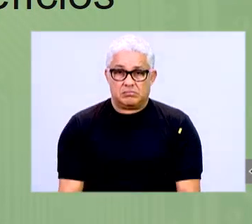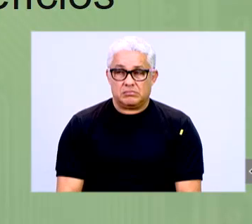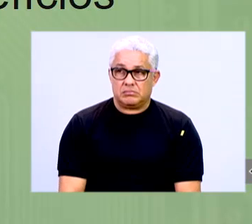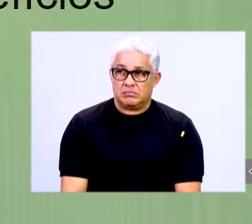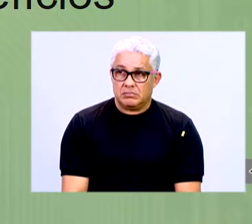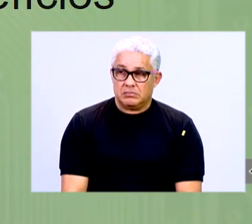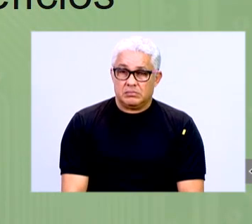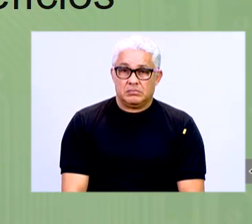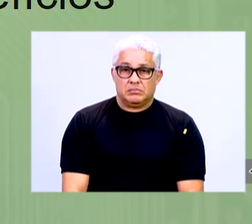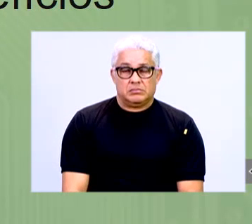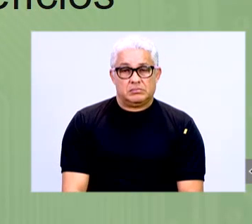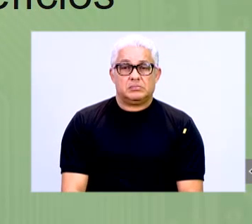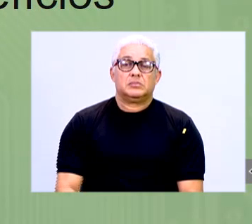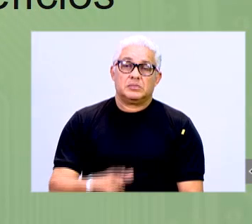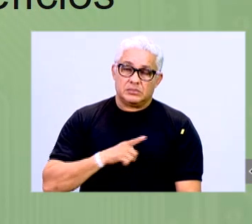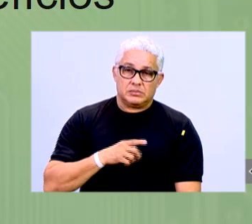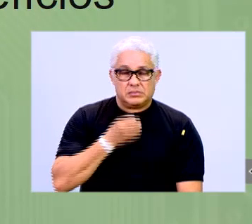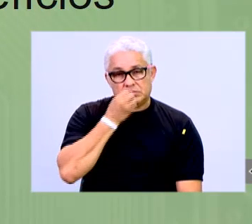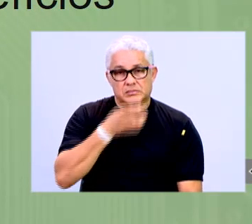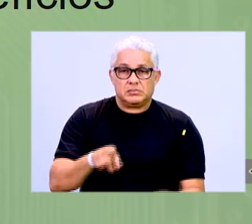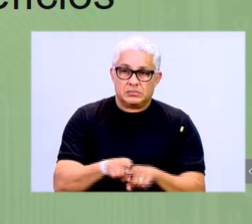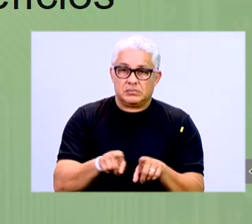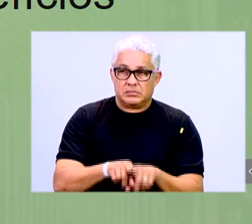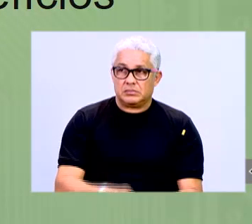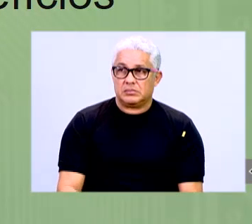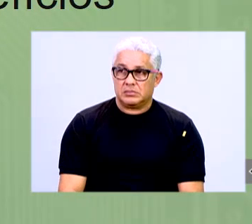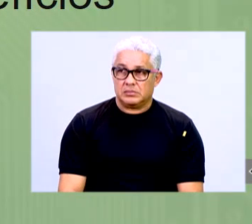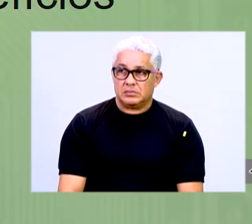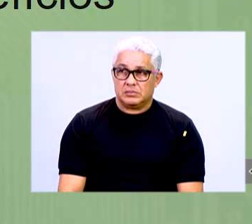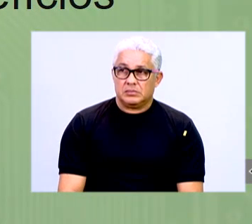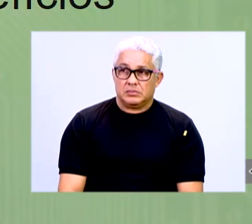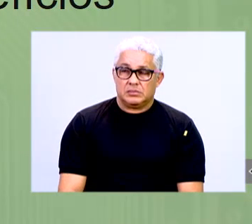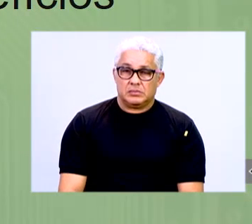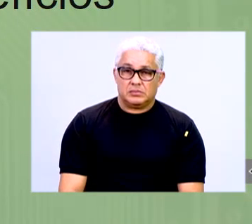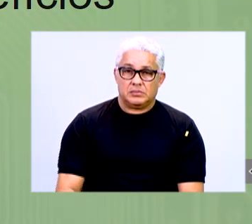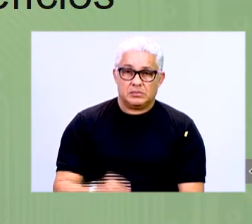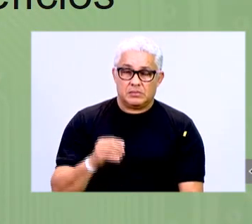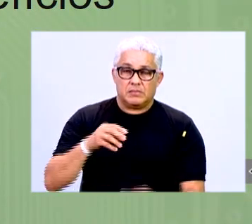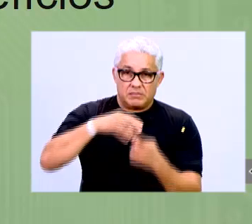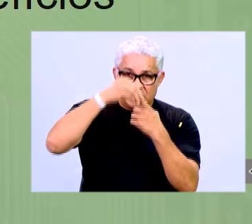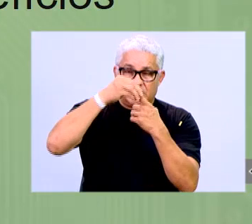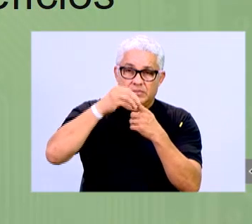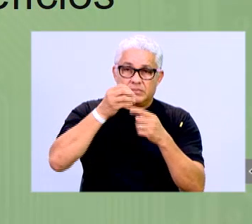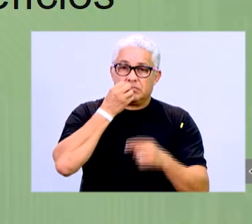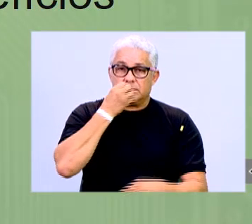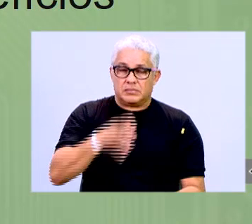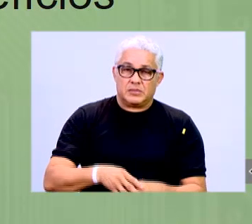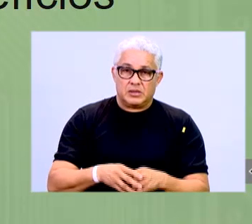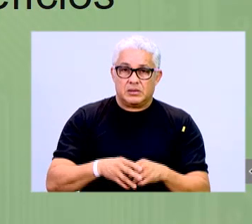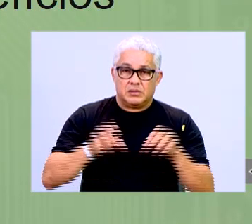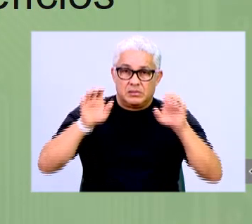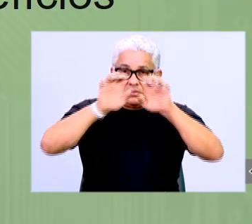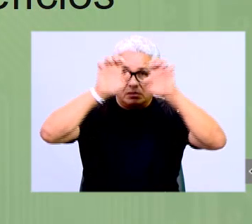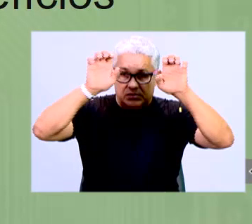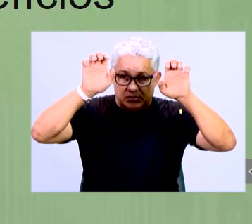tal trará os benefícios e aí listamos os principais benefícios. Então essa é uma estrutura